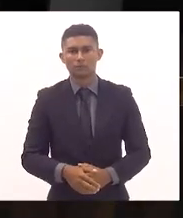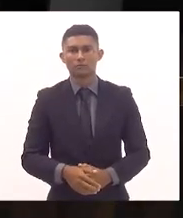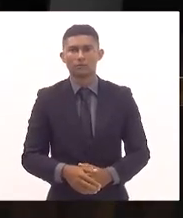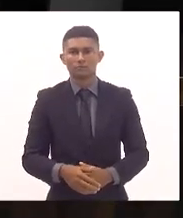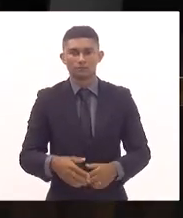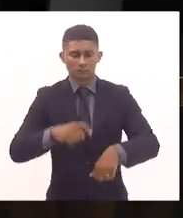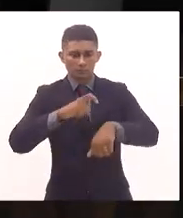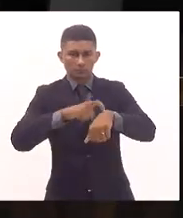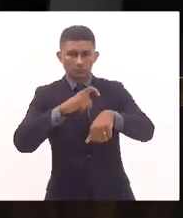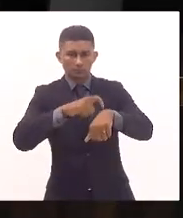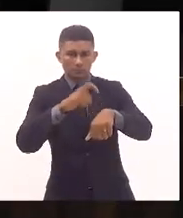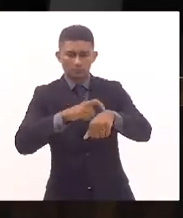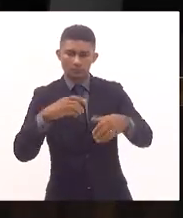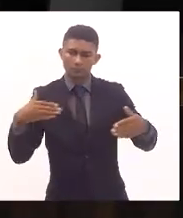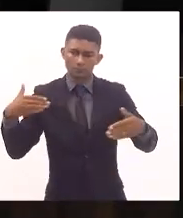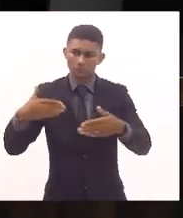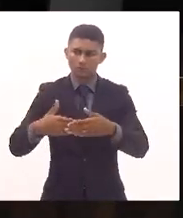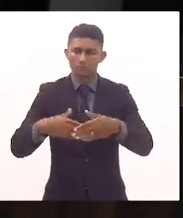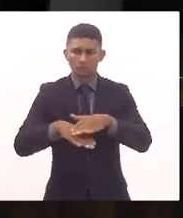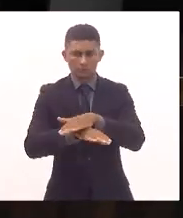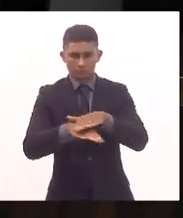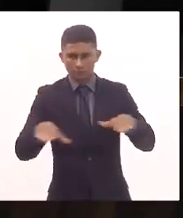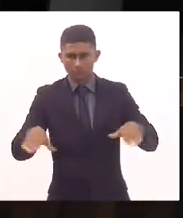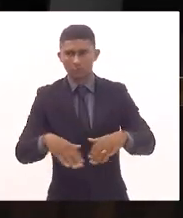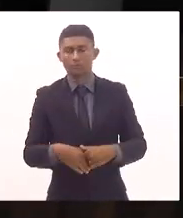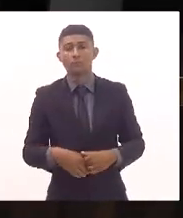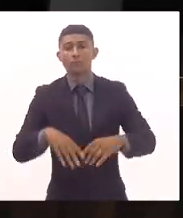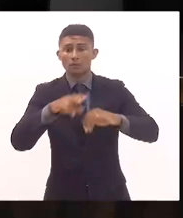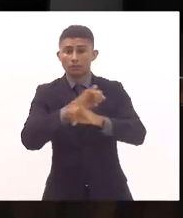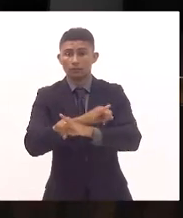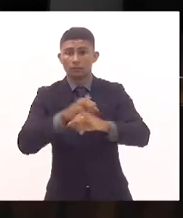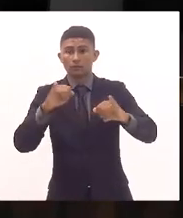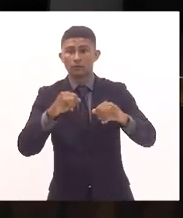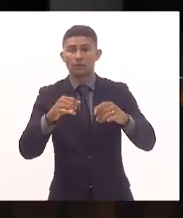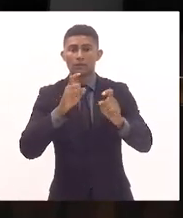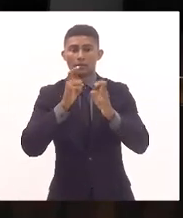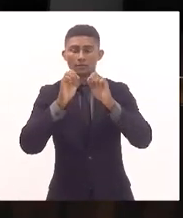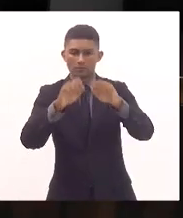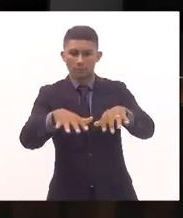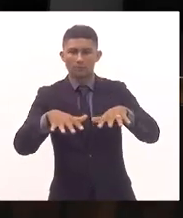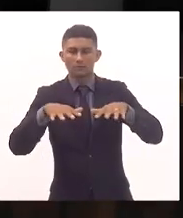Encerrado o tempo regimental da sessão, declaro a mesma